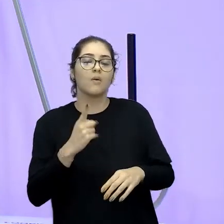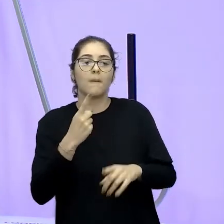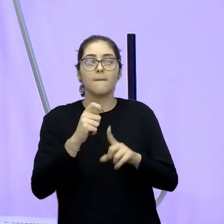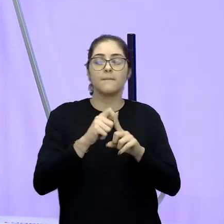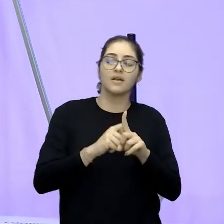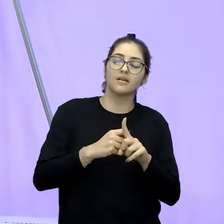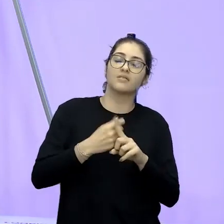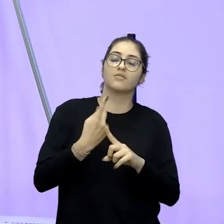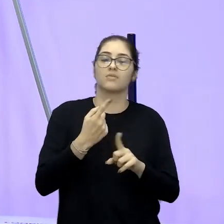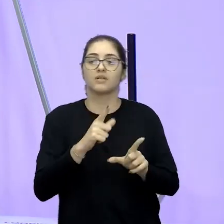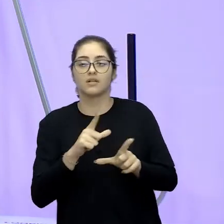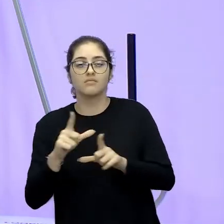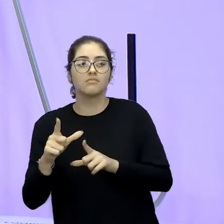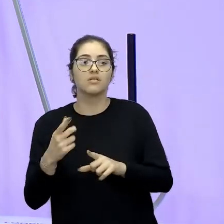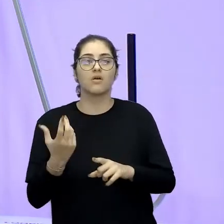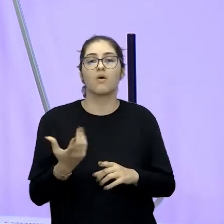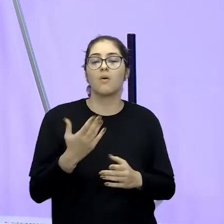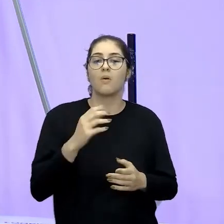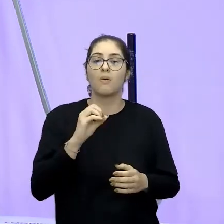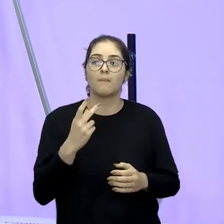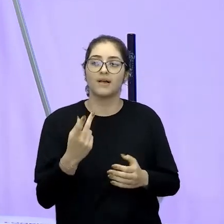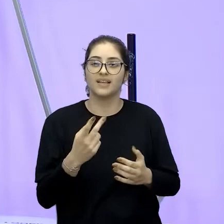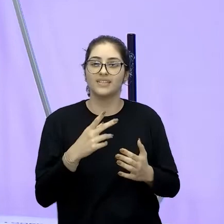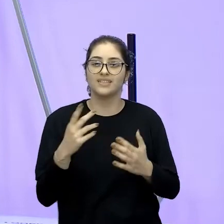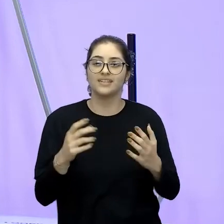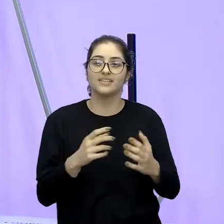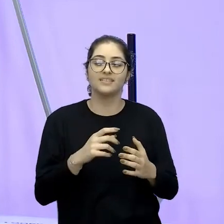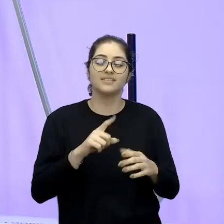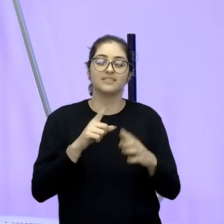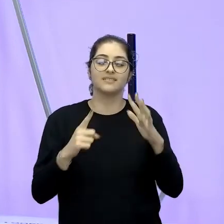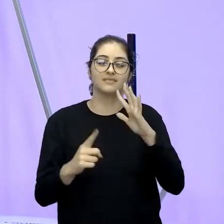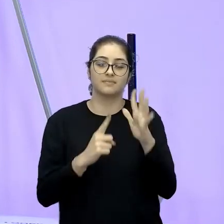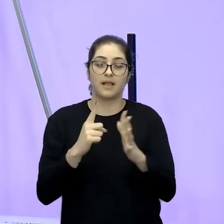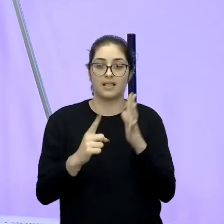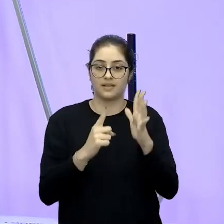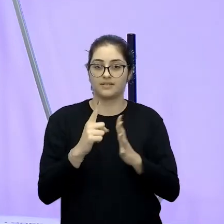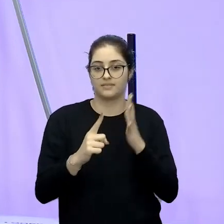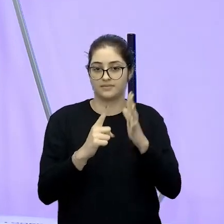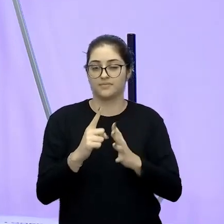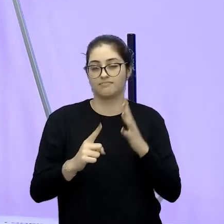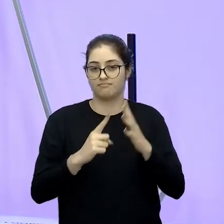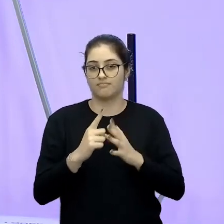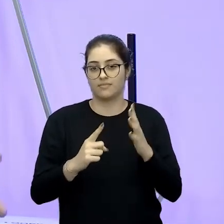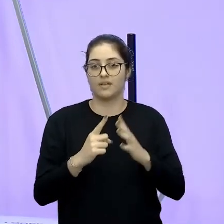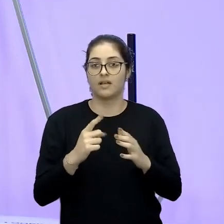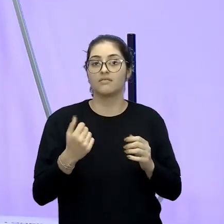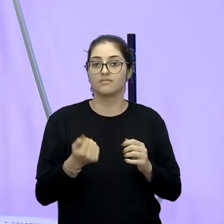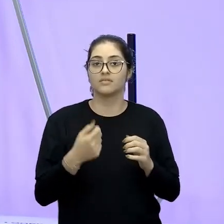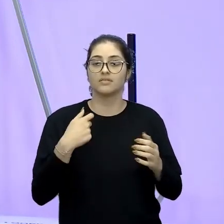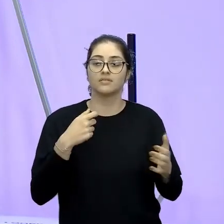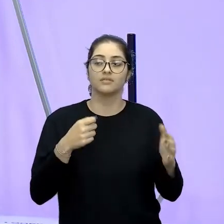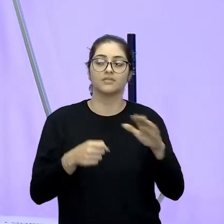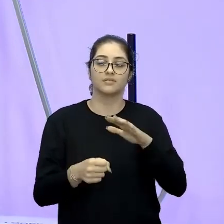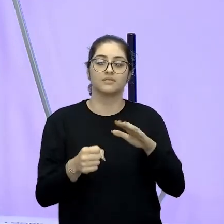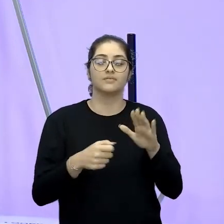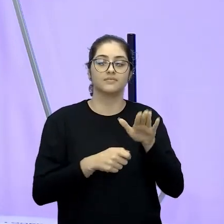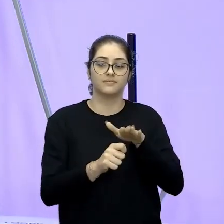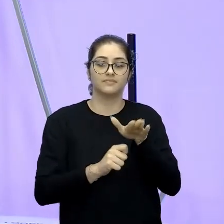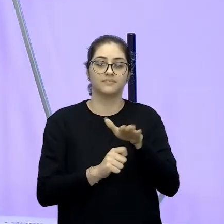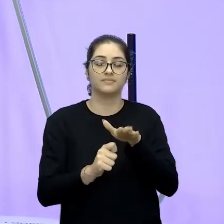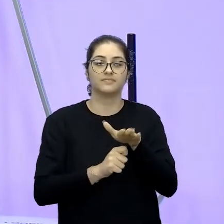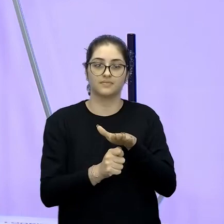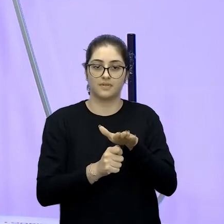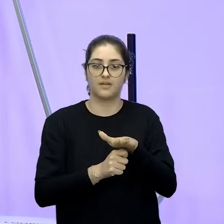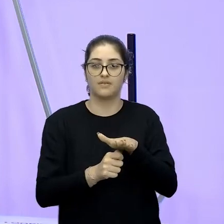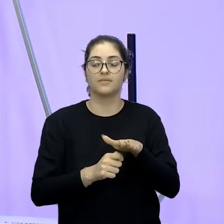mês, de uma semana, uma palestra sobre os assuntos que eu vou ouvir. Então, eu tenho um investimento. A médio prazo, eu posso pensar aí no